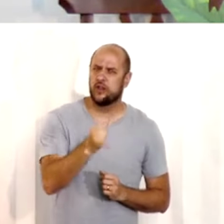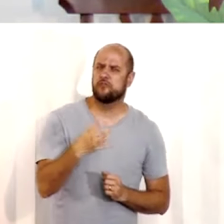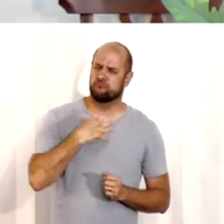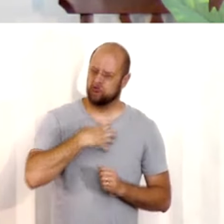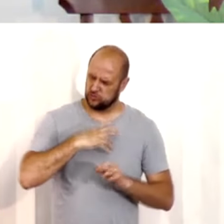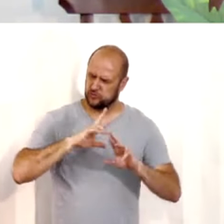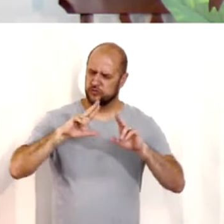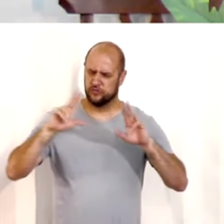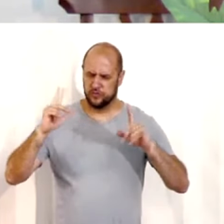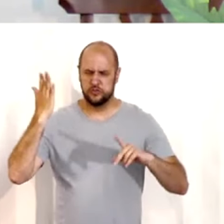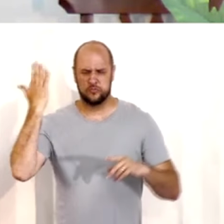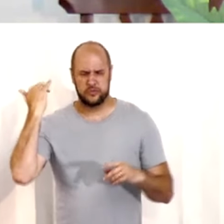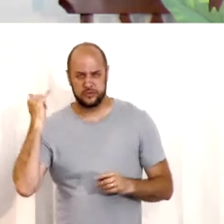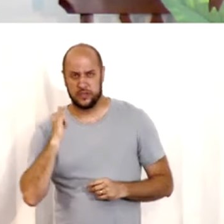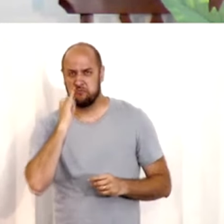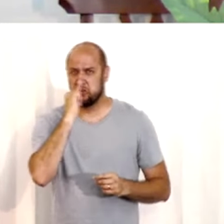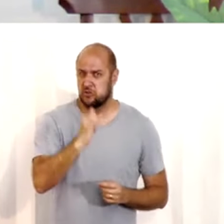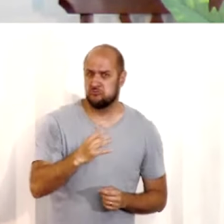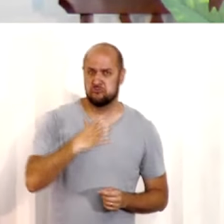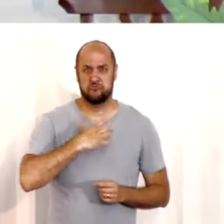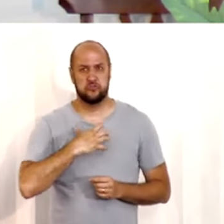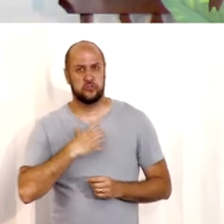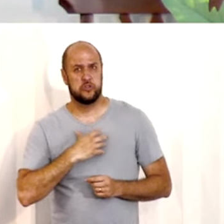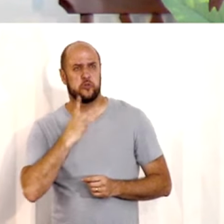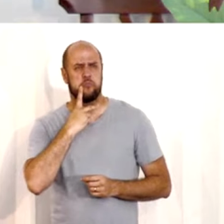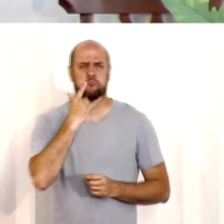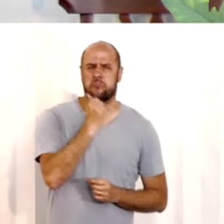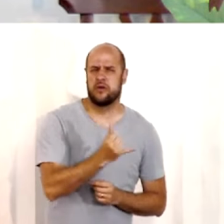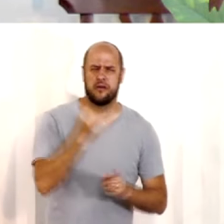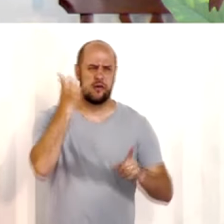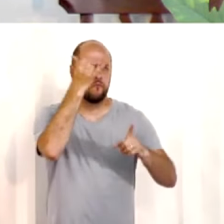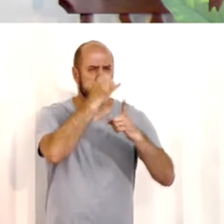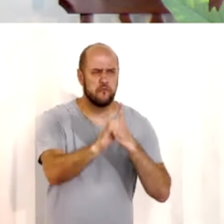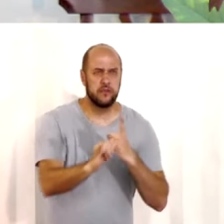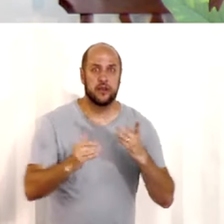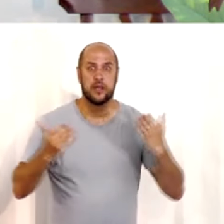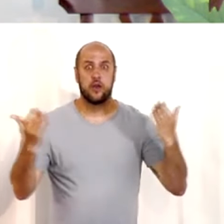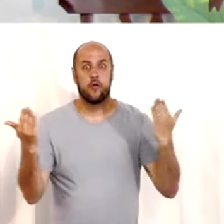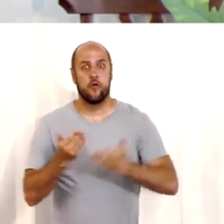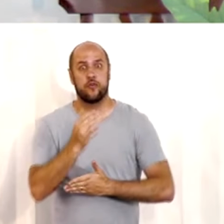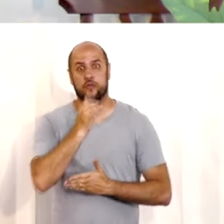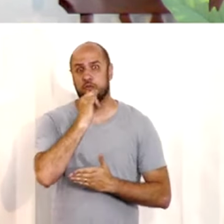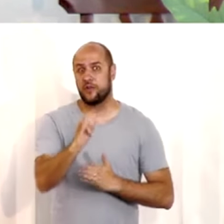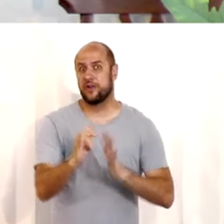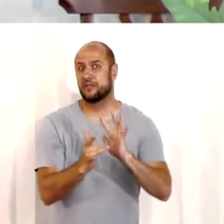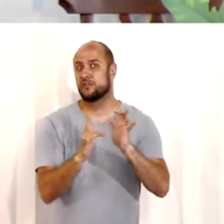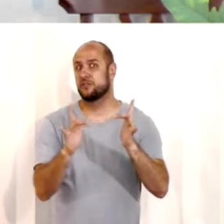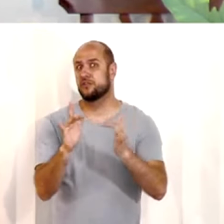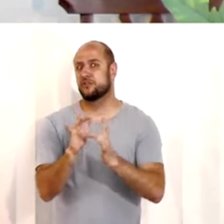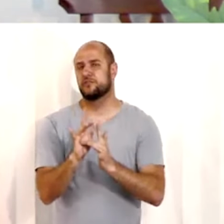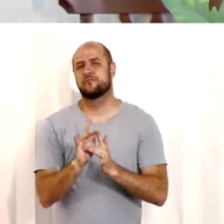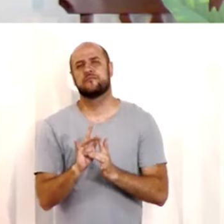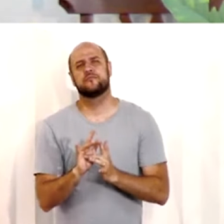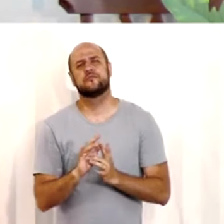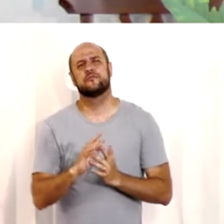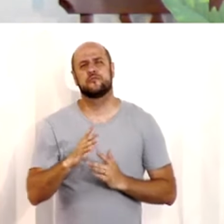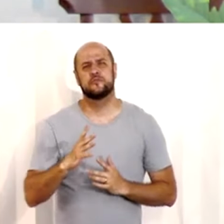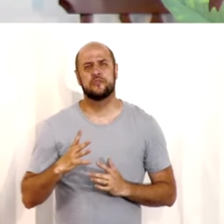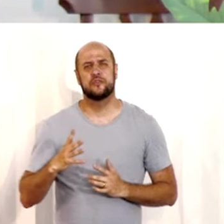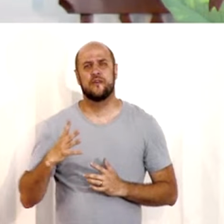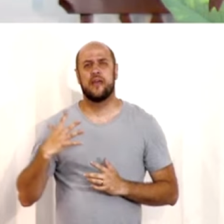nos falou de muitas maneiras, aos pais, pelos profetas, mas nesse último dia nos fala pelo Filho, porque Ele é o herdeiro de todas